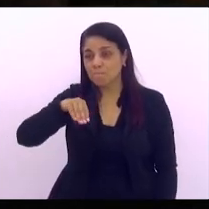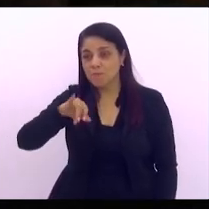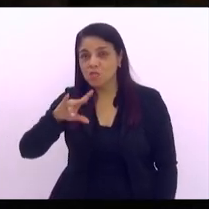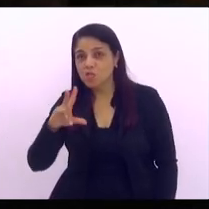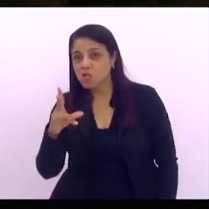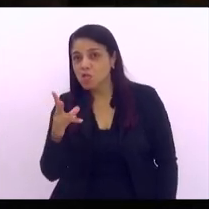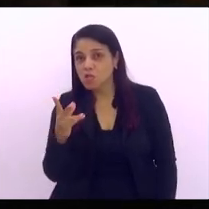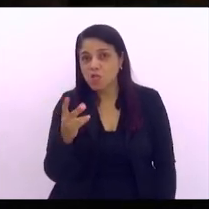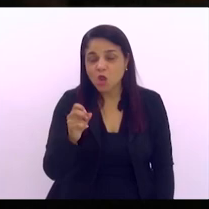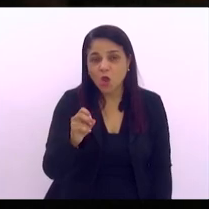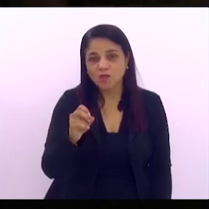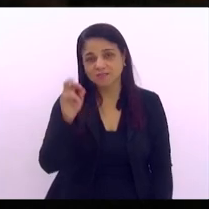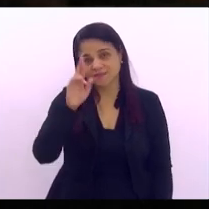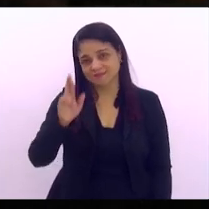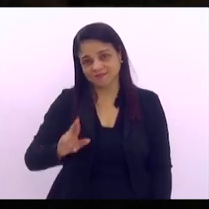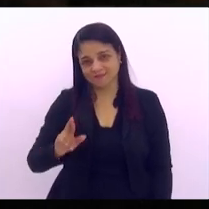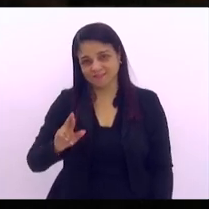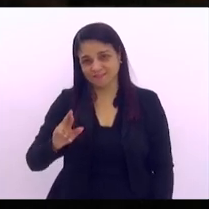Nacional.